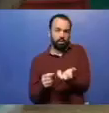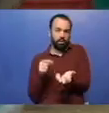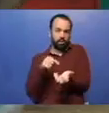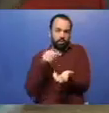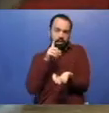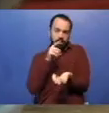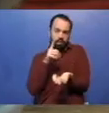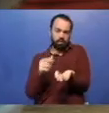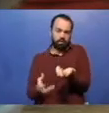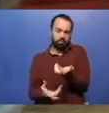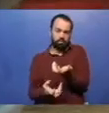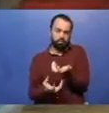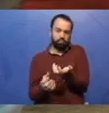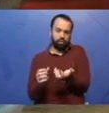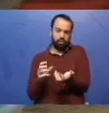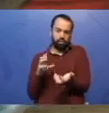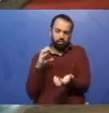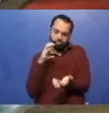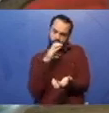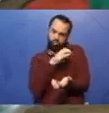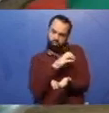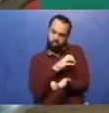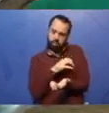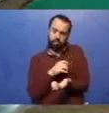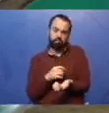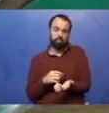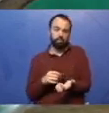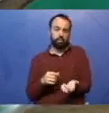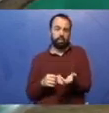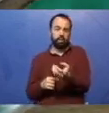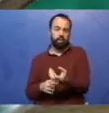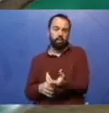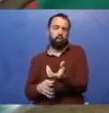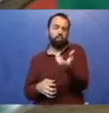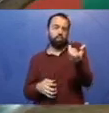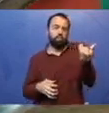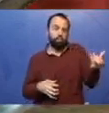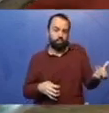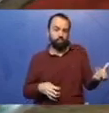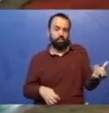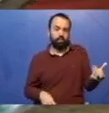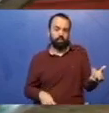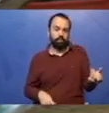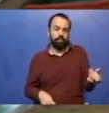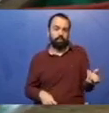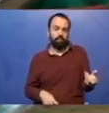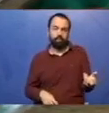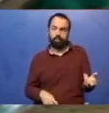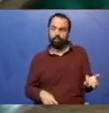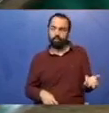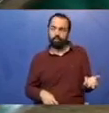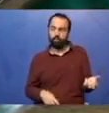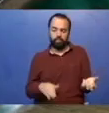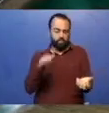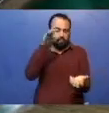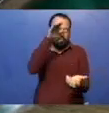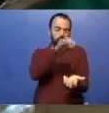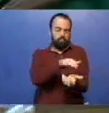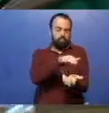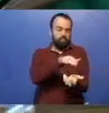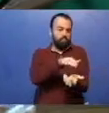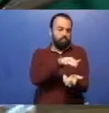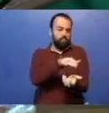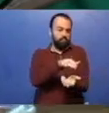água estava bem quente, chegou numa certa temperatura, nós retiramos a panela e nós